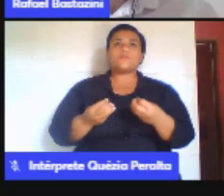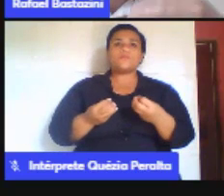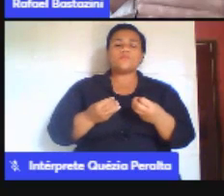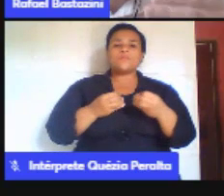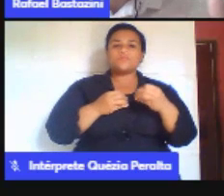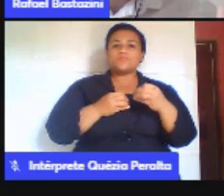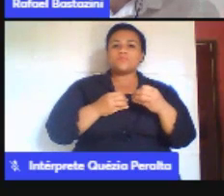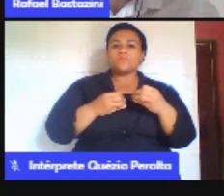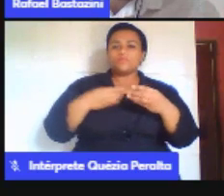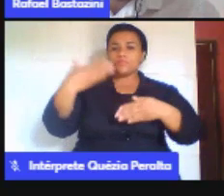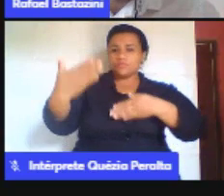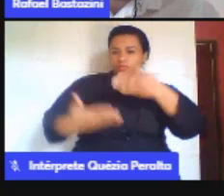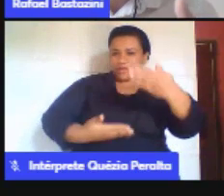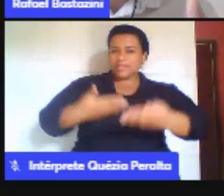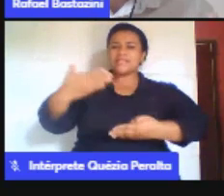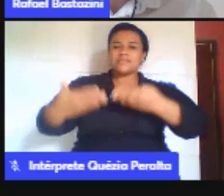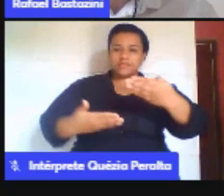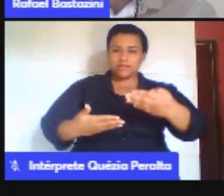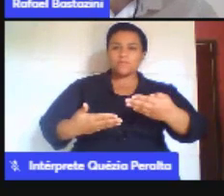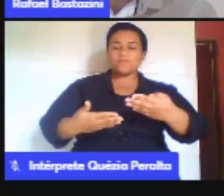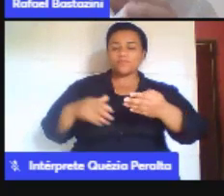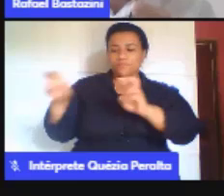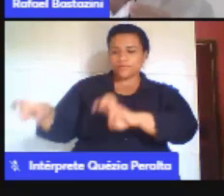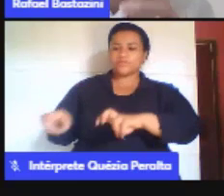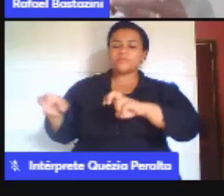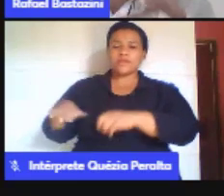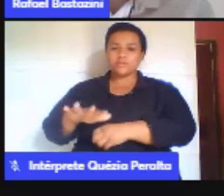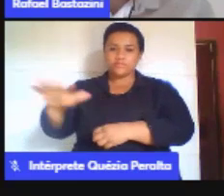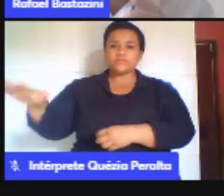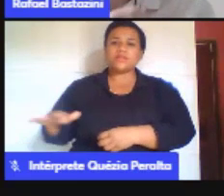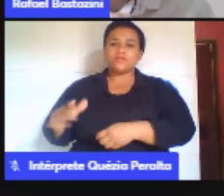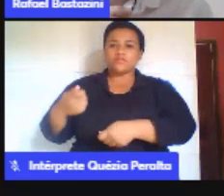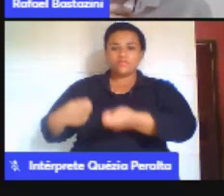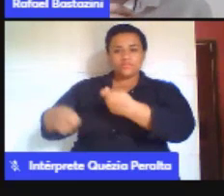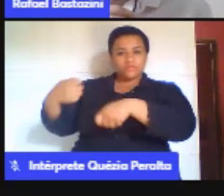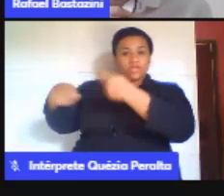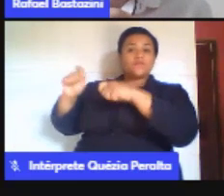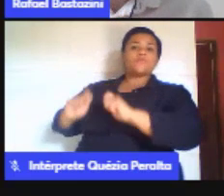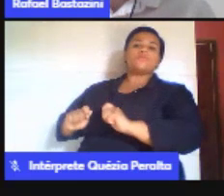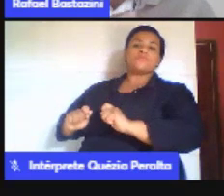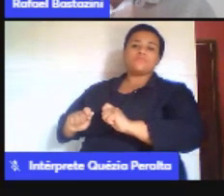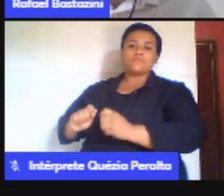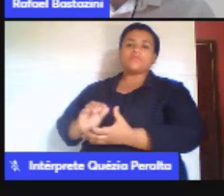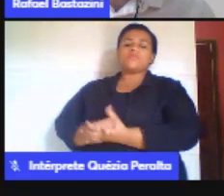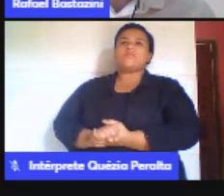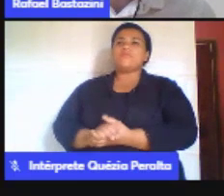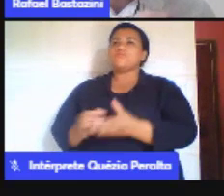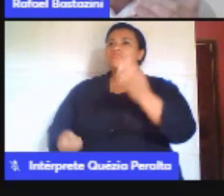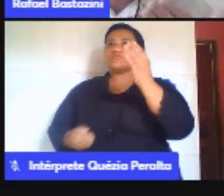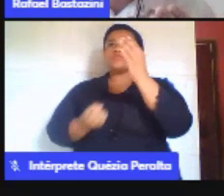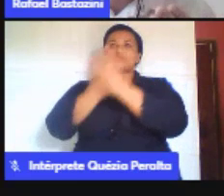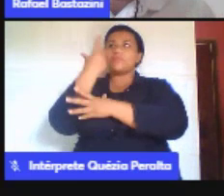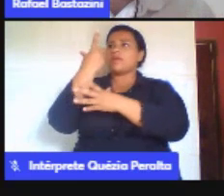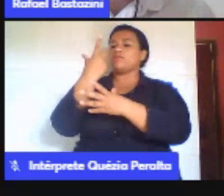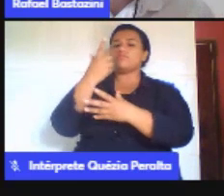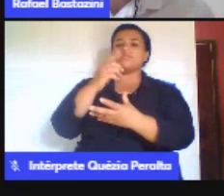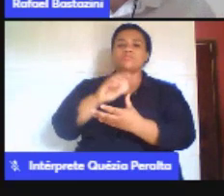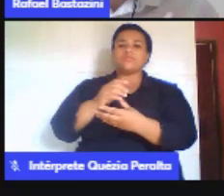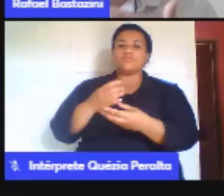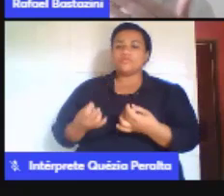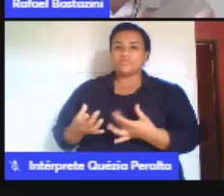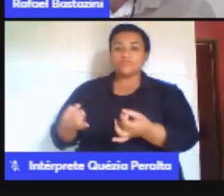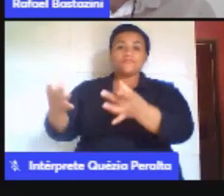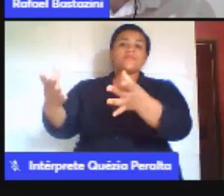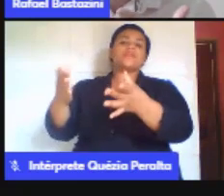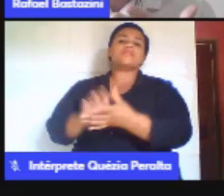os incentivos fiscais e financeiros para determinados produtos e tinha como base